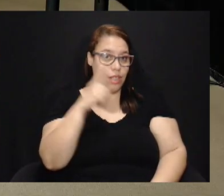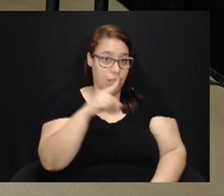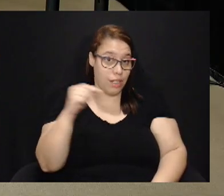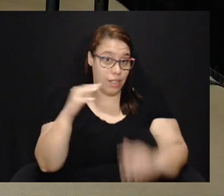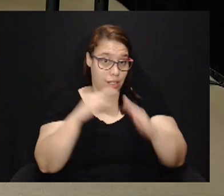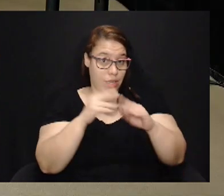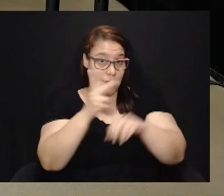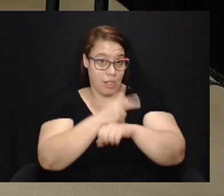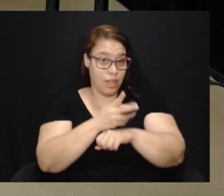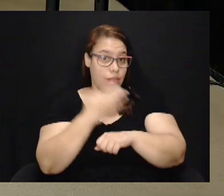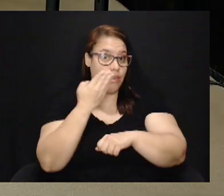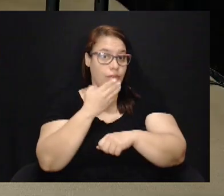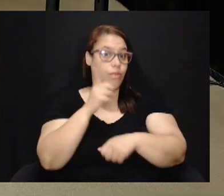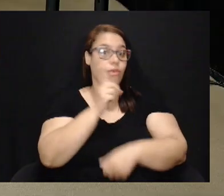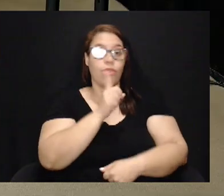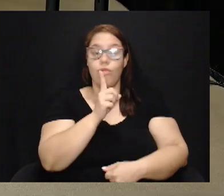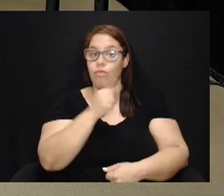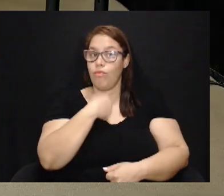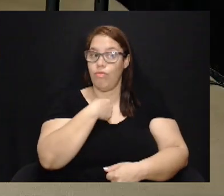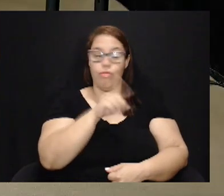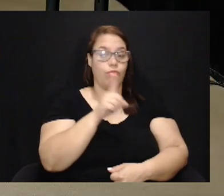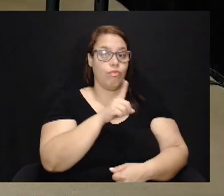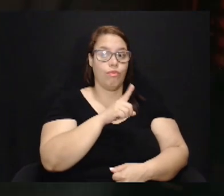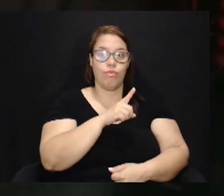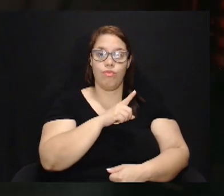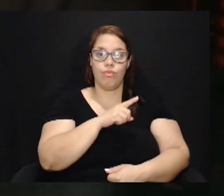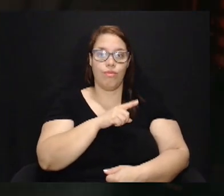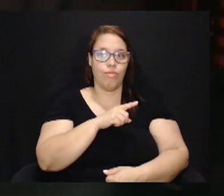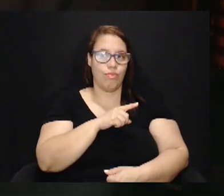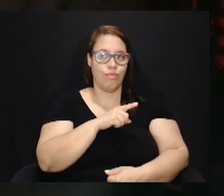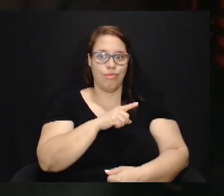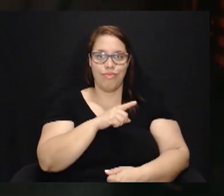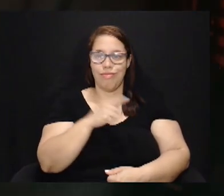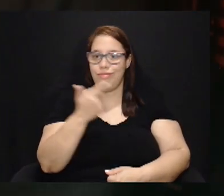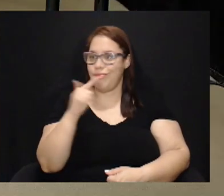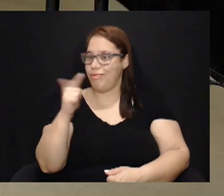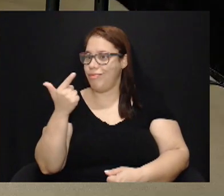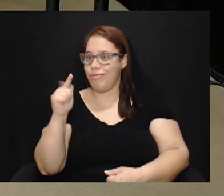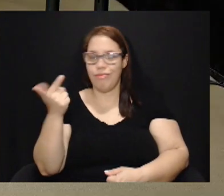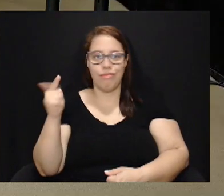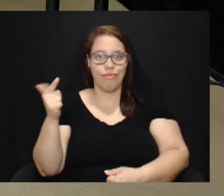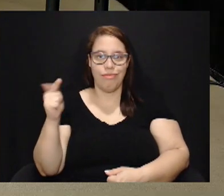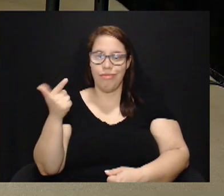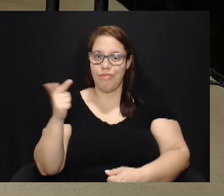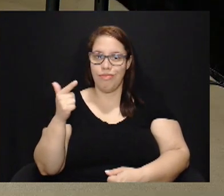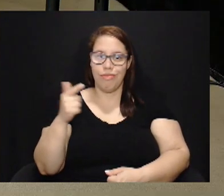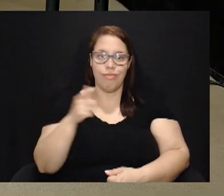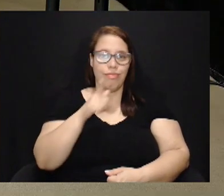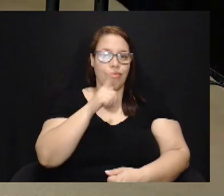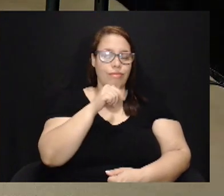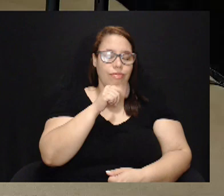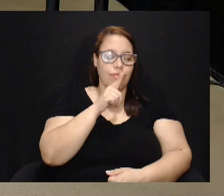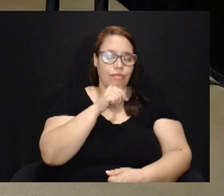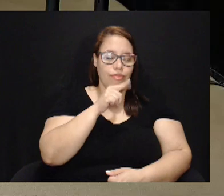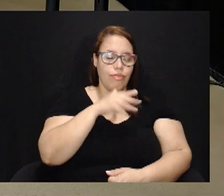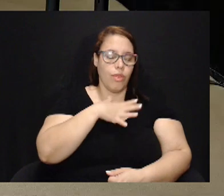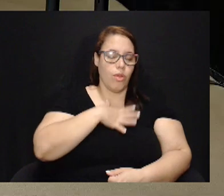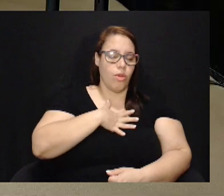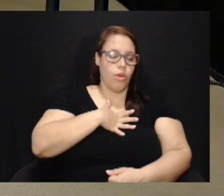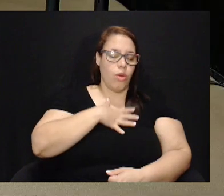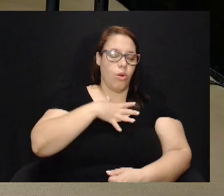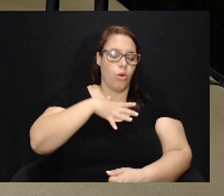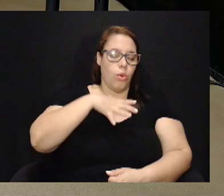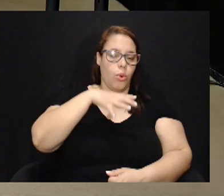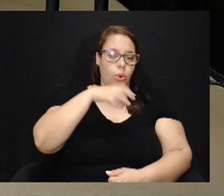doce? Não vou. Isso mesmo. Em casa dificulta não você. tem. Não Bebe adianta. água, respira. Eu já faça troquei. Carrinho